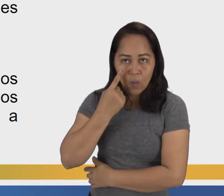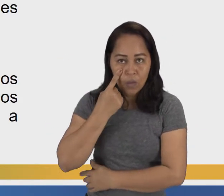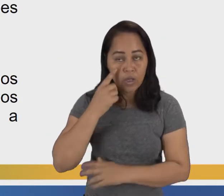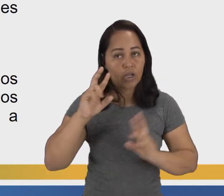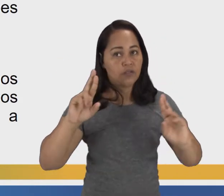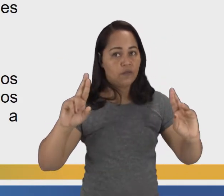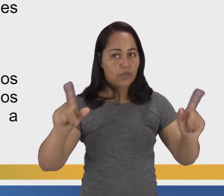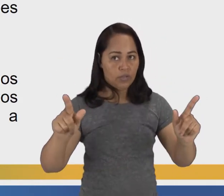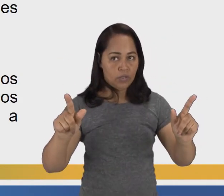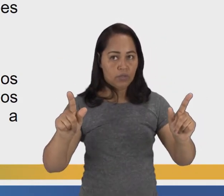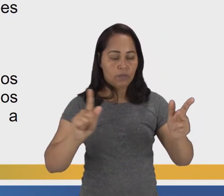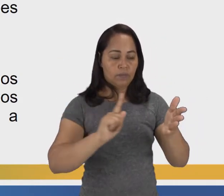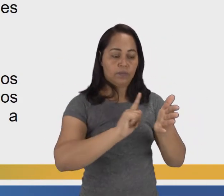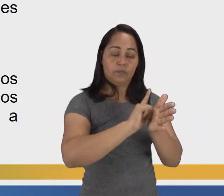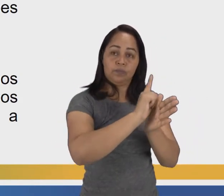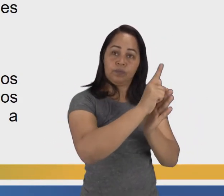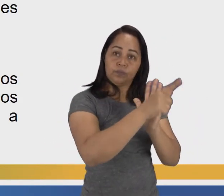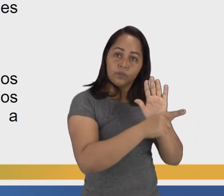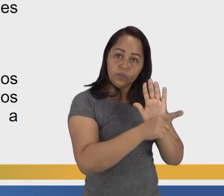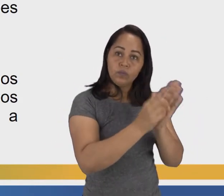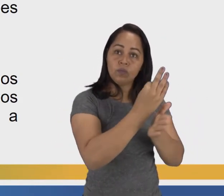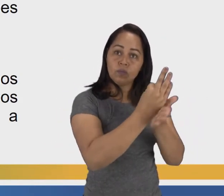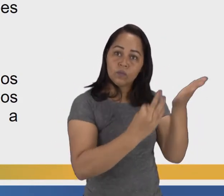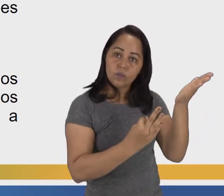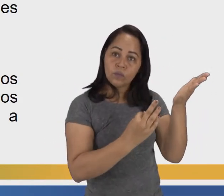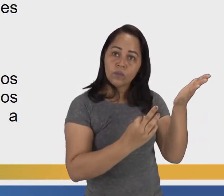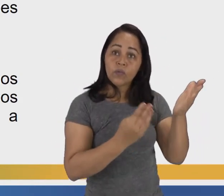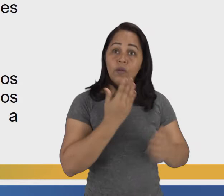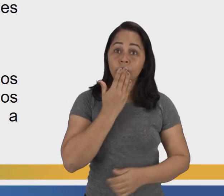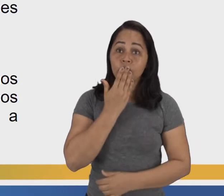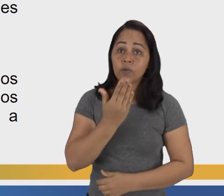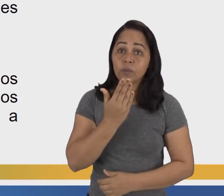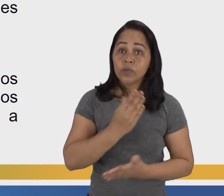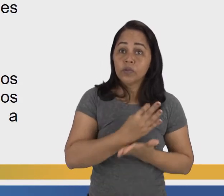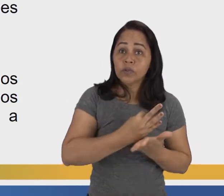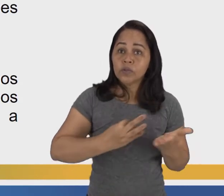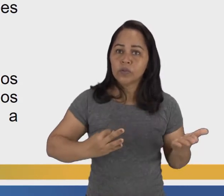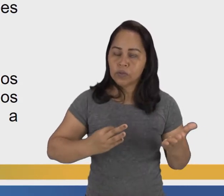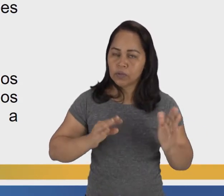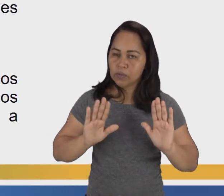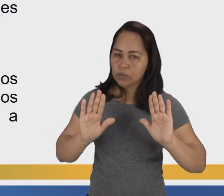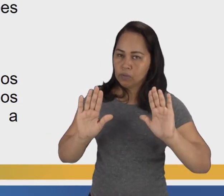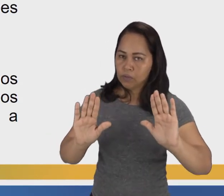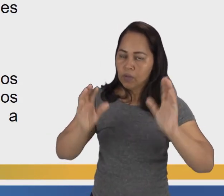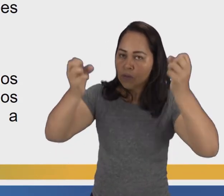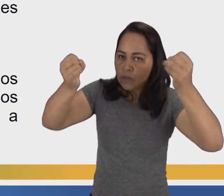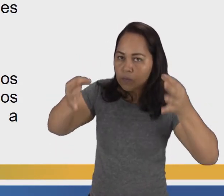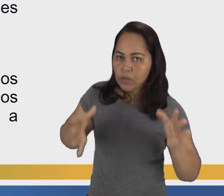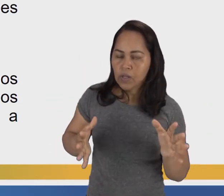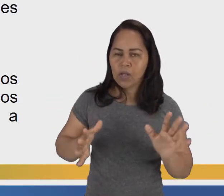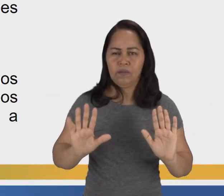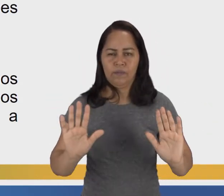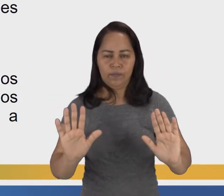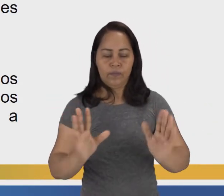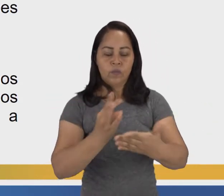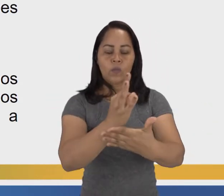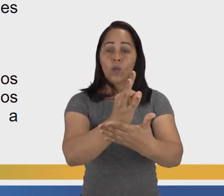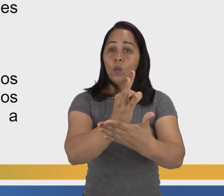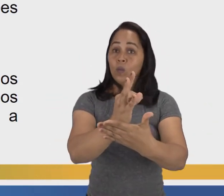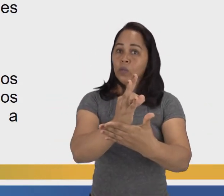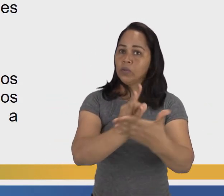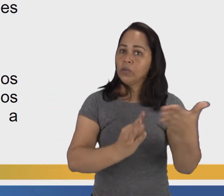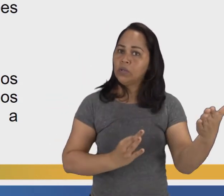gêneros textuais e tipos textuais. Diz o seguinte: quando se fala de texto, é comum haver confusão entre dois